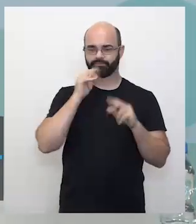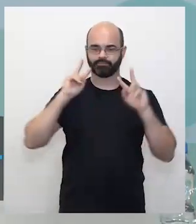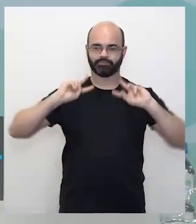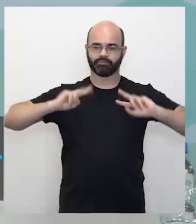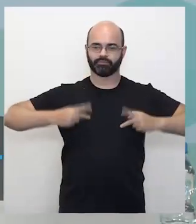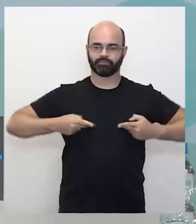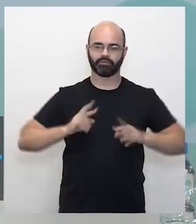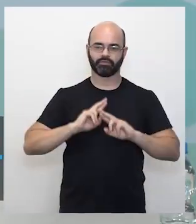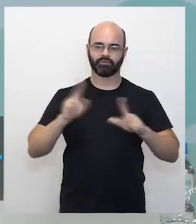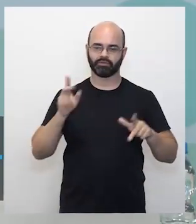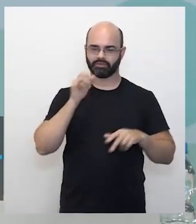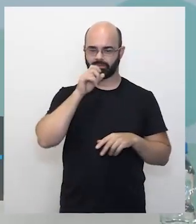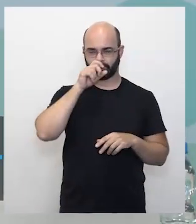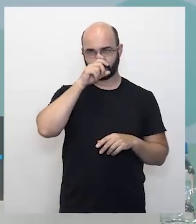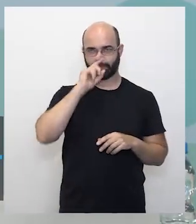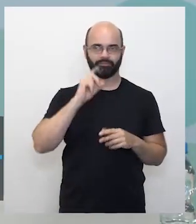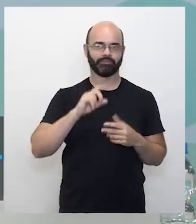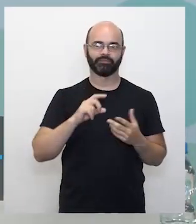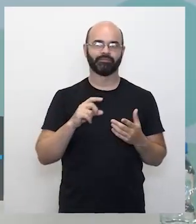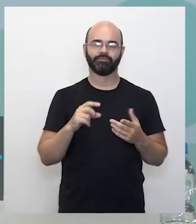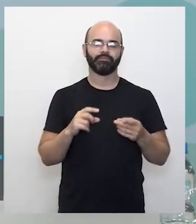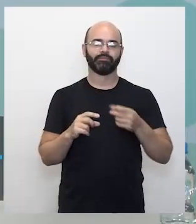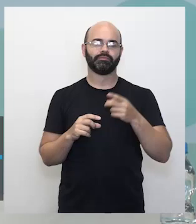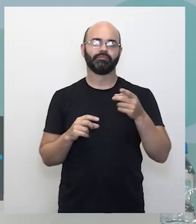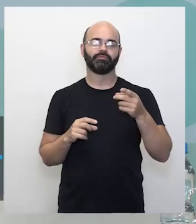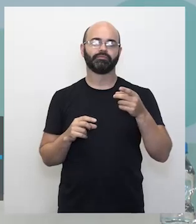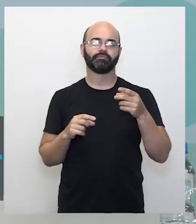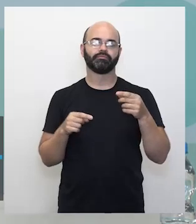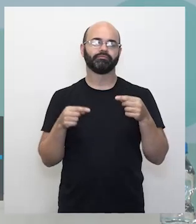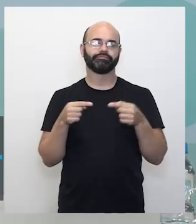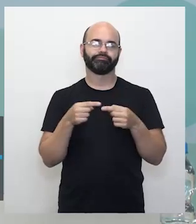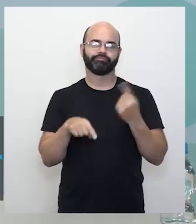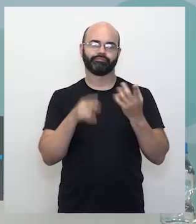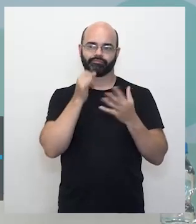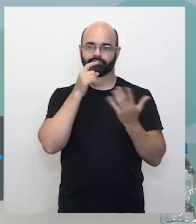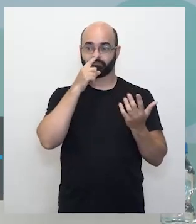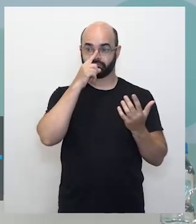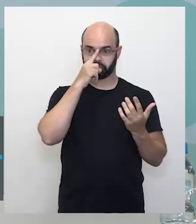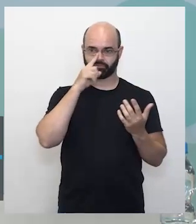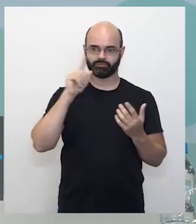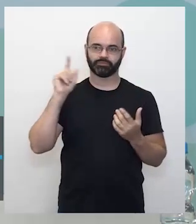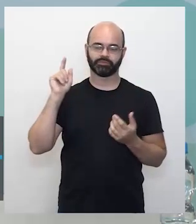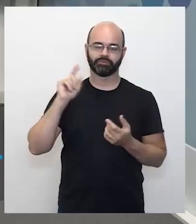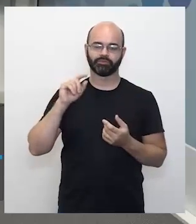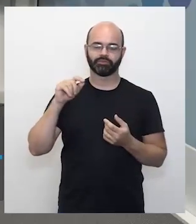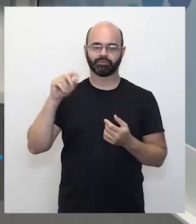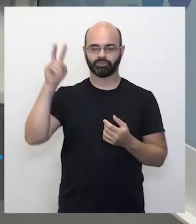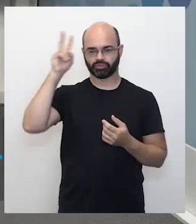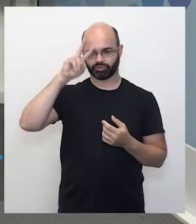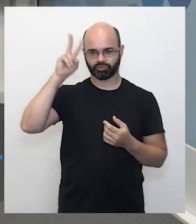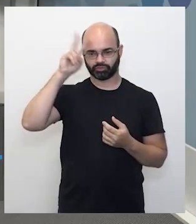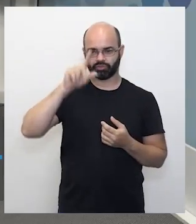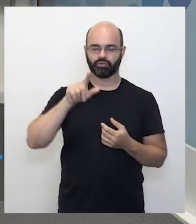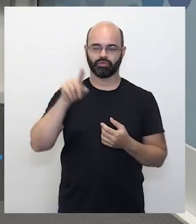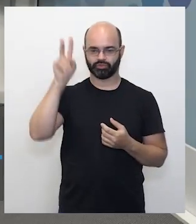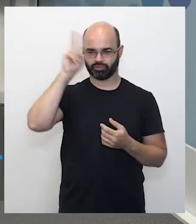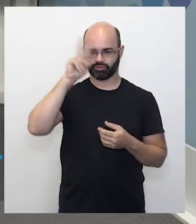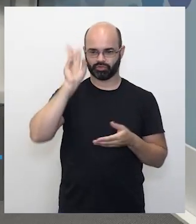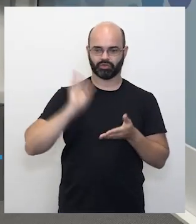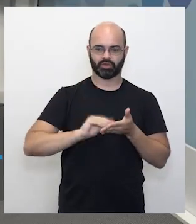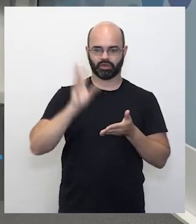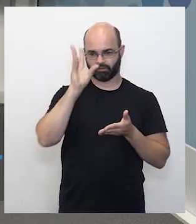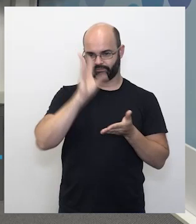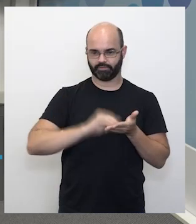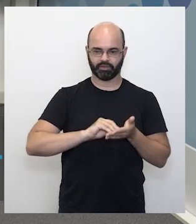regras do método sociológico, por exemplo, ele não se aplicaria a um estudo de historiografia, né, que está dentro das ciências humanas, mas isso seria apenas para